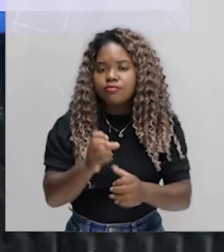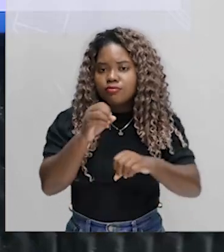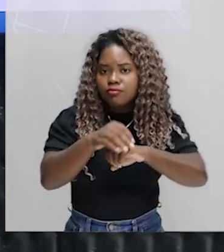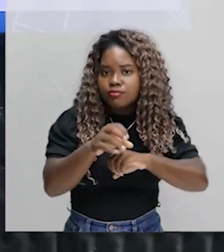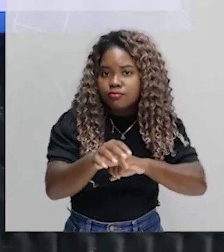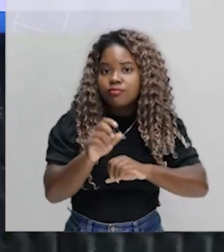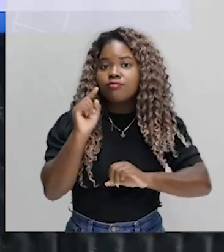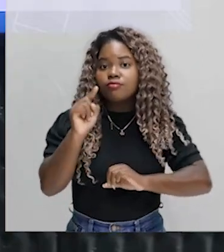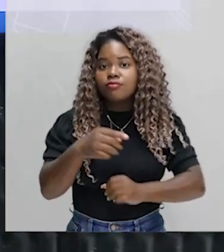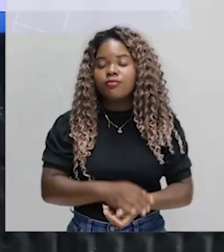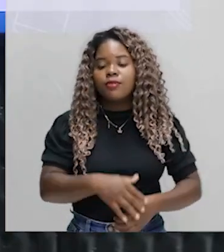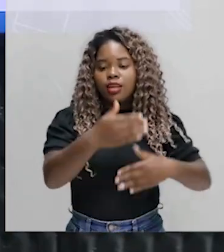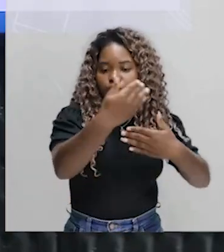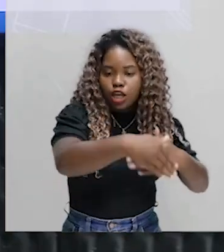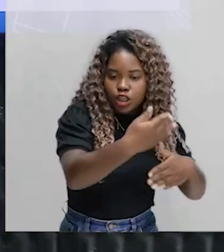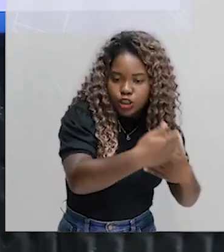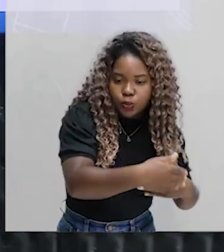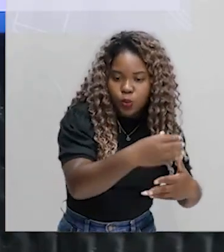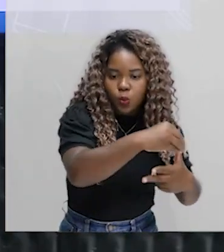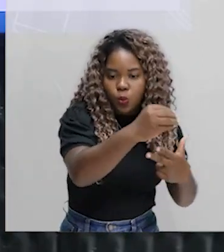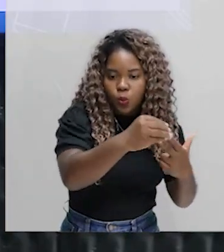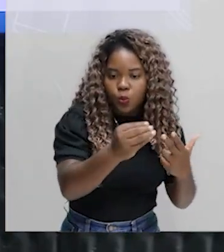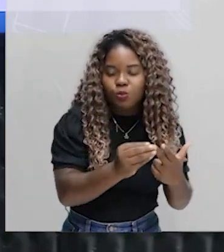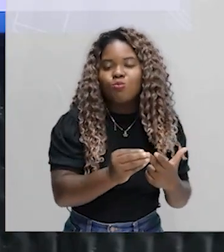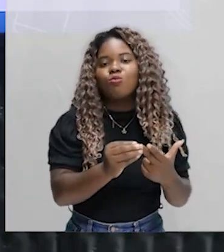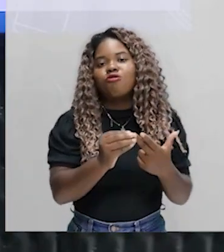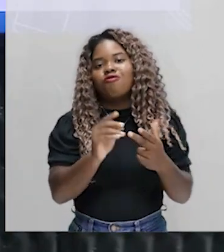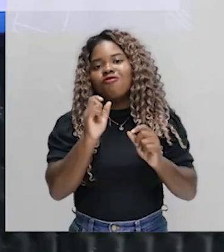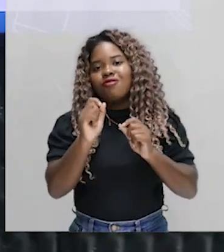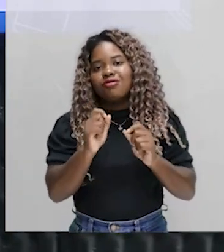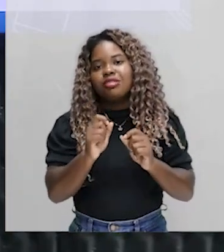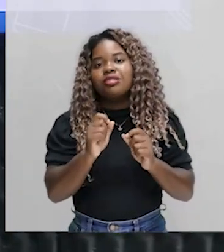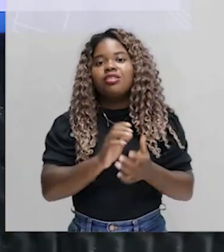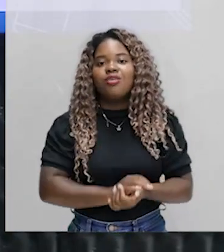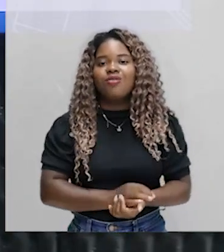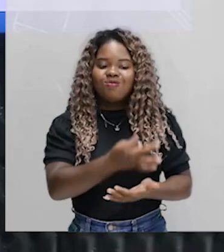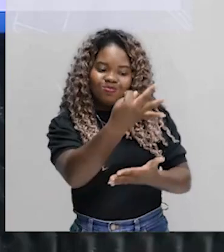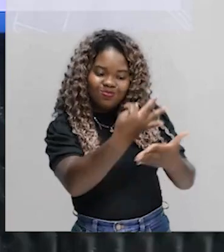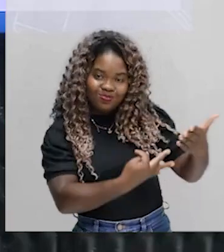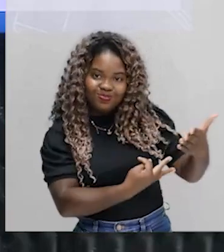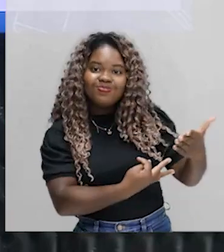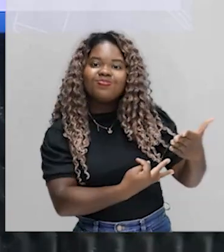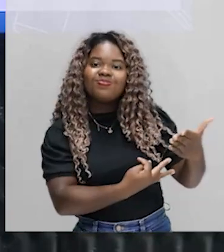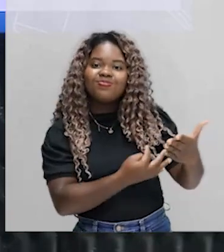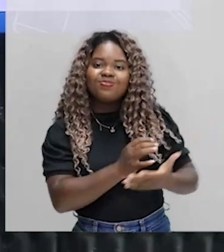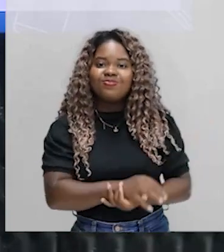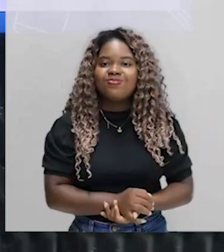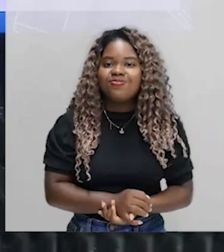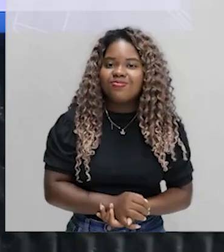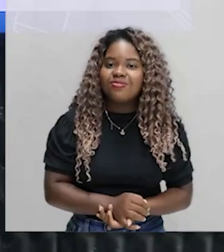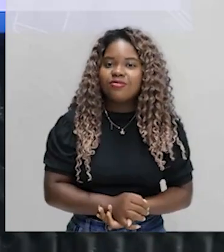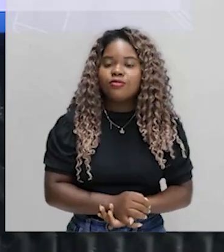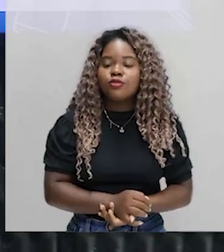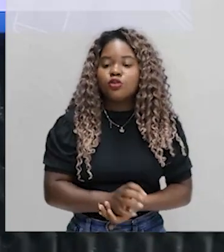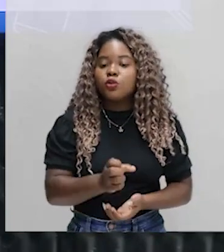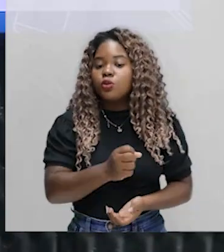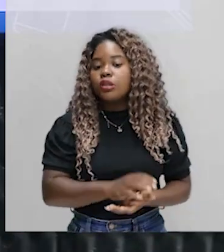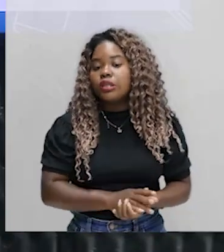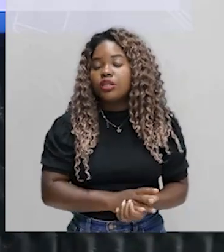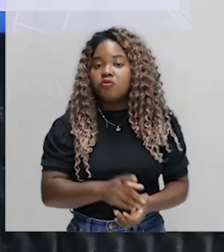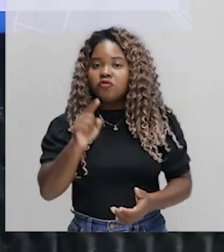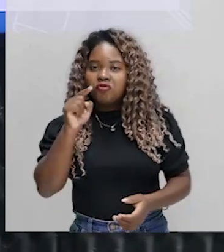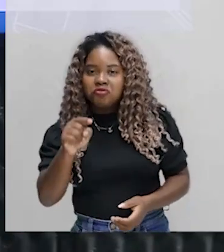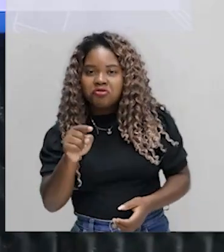As provas de espanhol no Enem são interpretação textual. Então, quanto mais